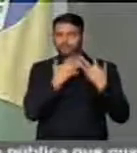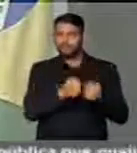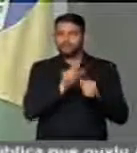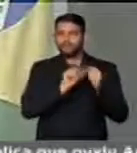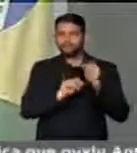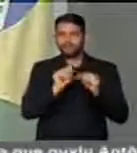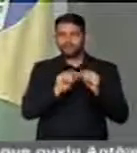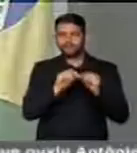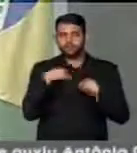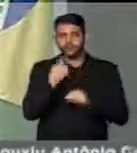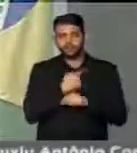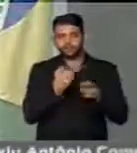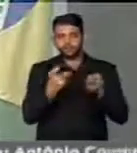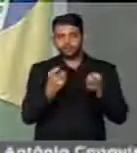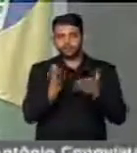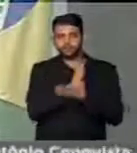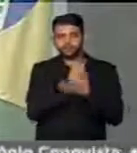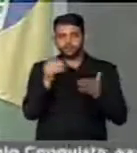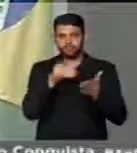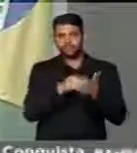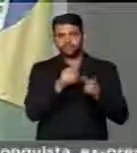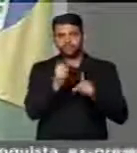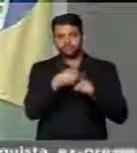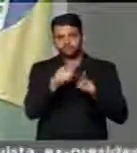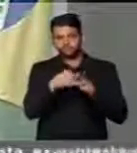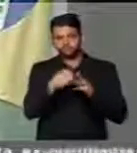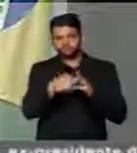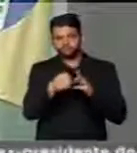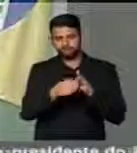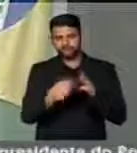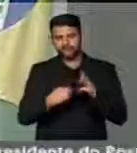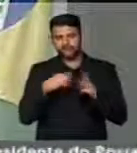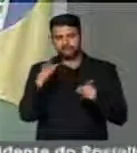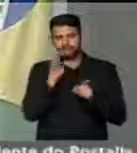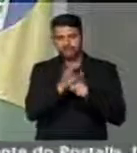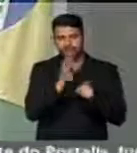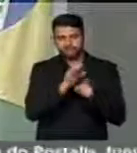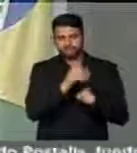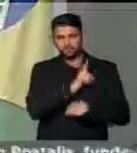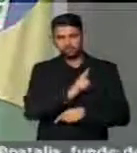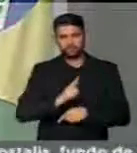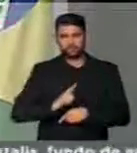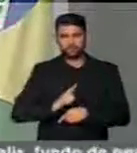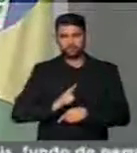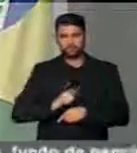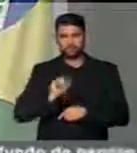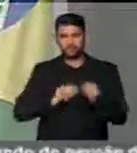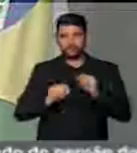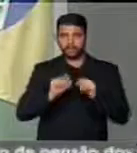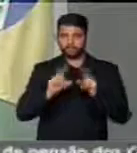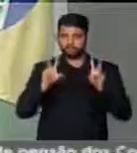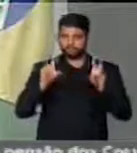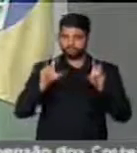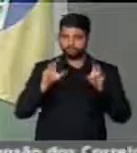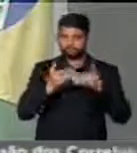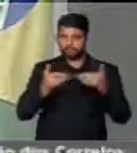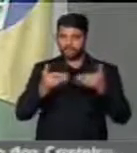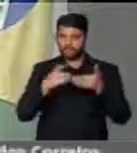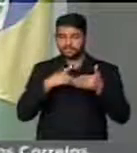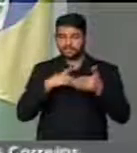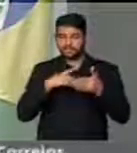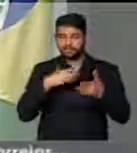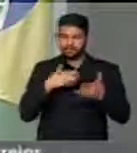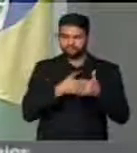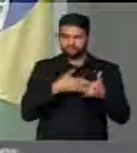admitir é o que nós percebemos nos últimos meses, a pressão do governo para que, entre aspas, se